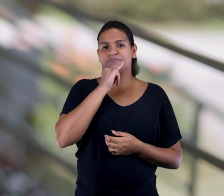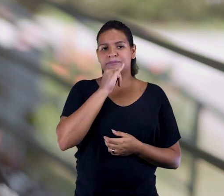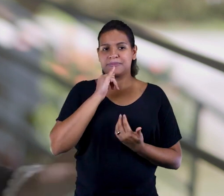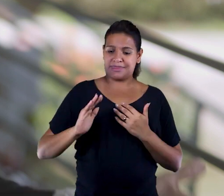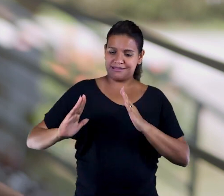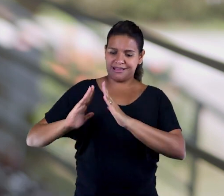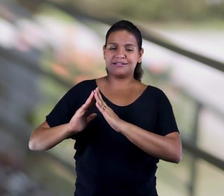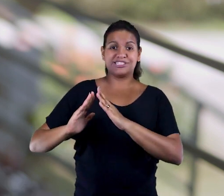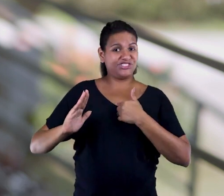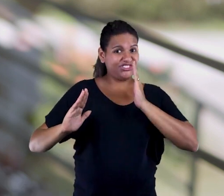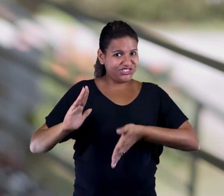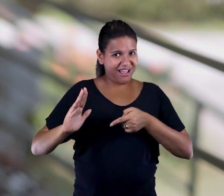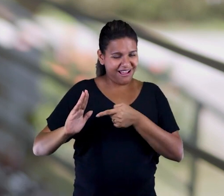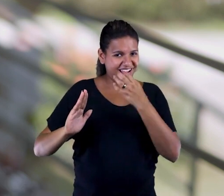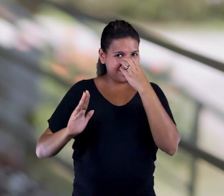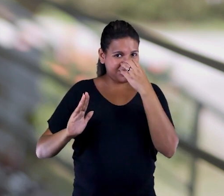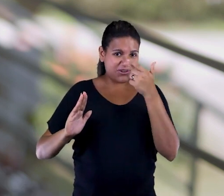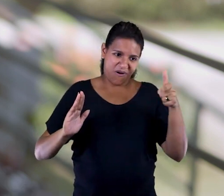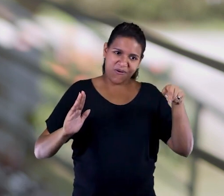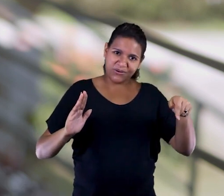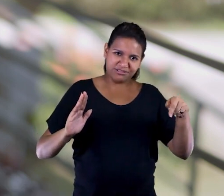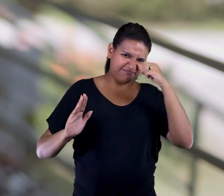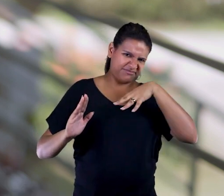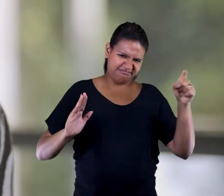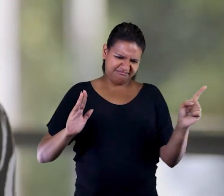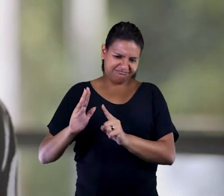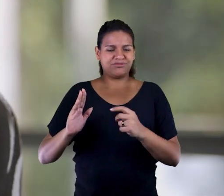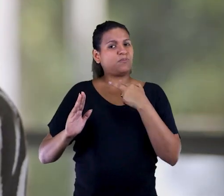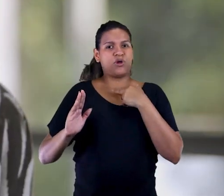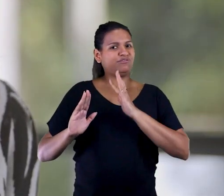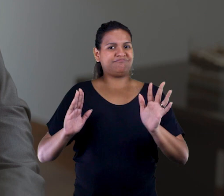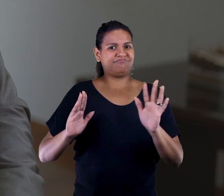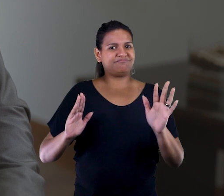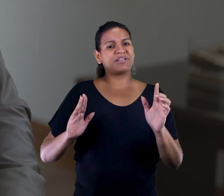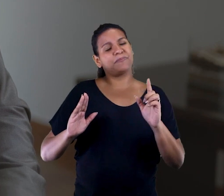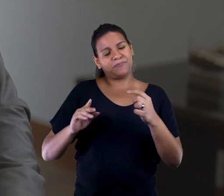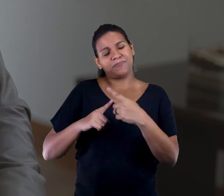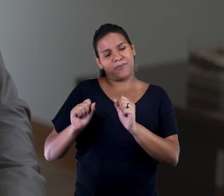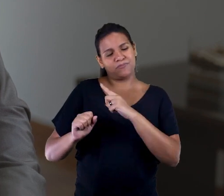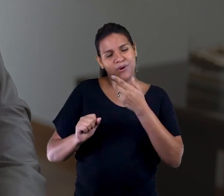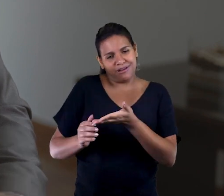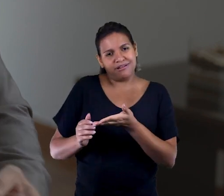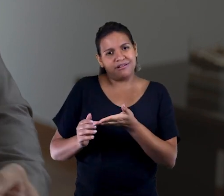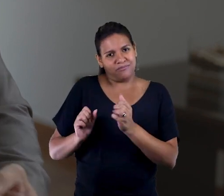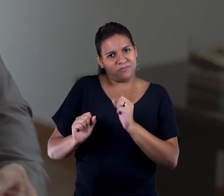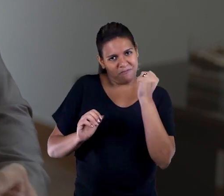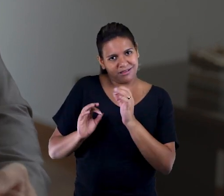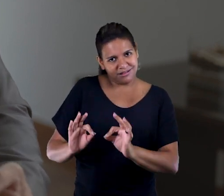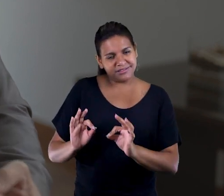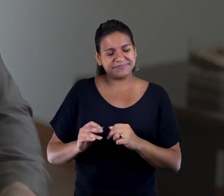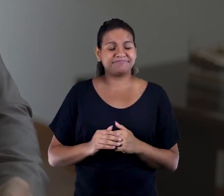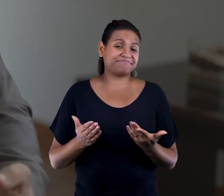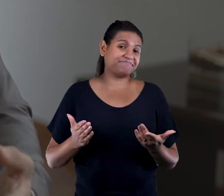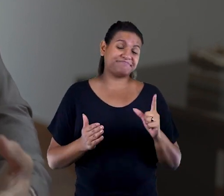gente não pode colocar um outro animal em risco, então é bem difícil, mas a gente conseguiu donos incríveis. E os agressores da rinha, por conta de ter